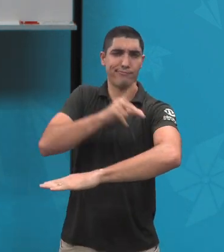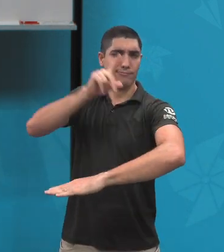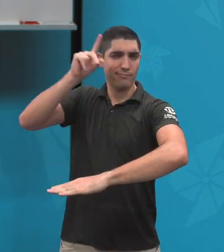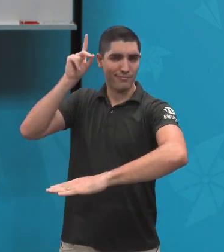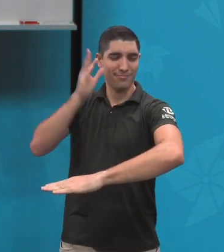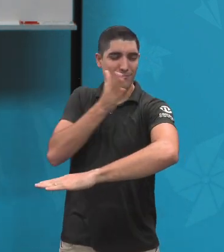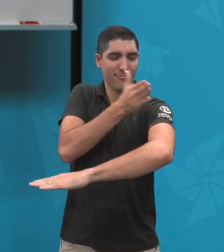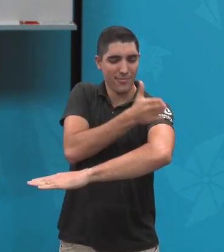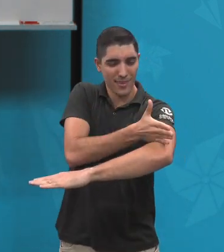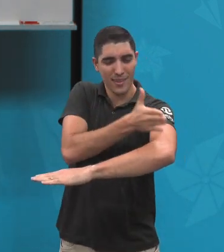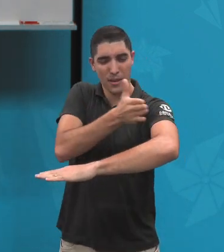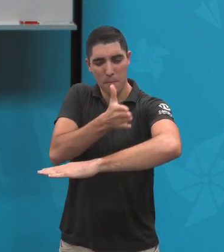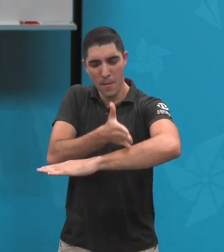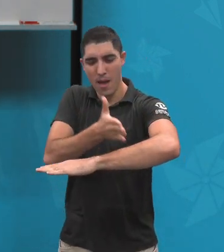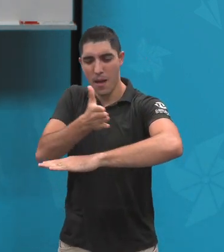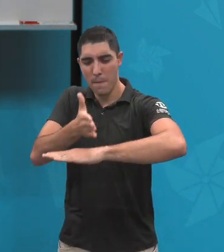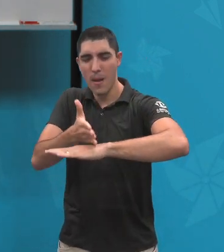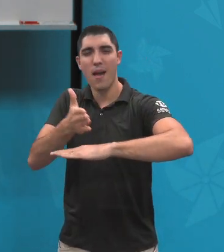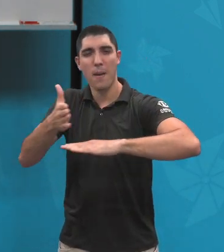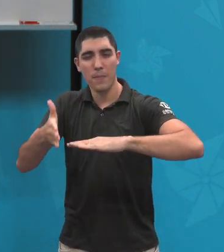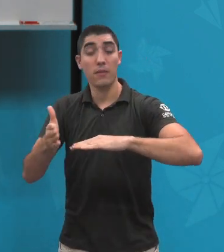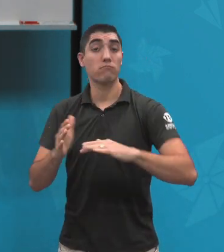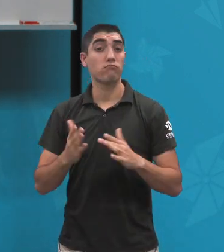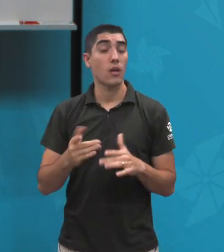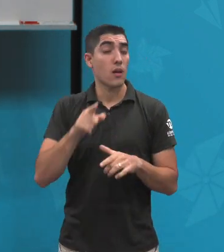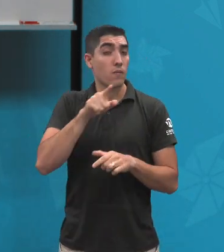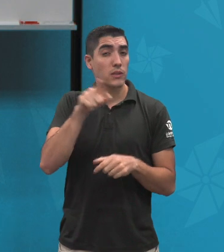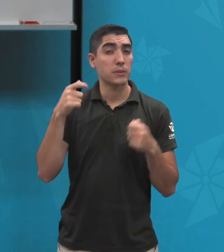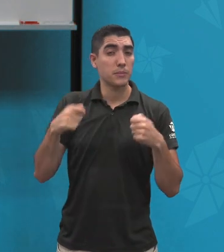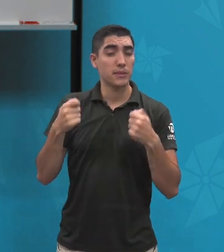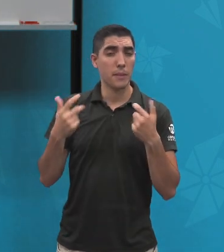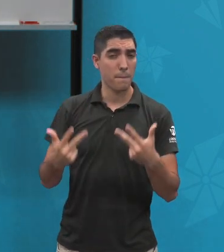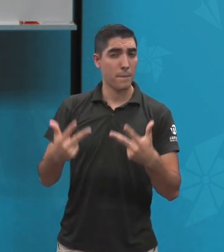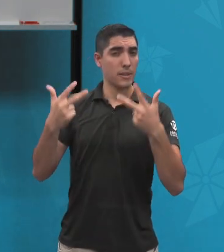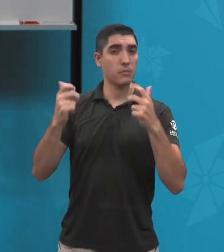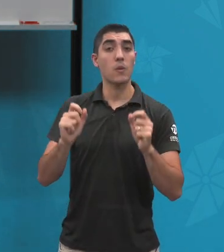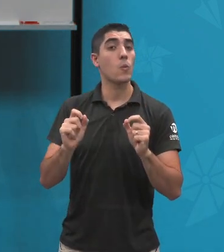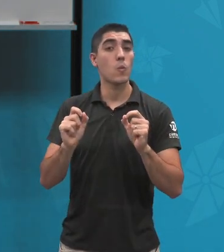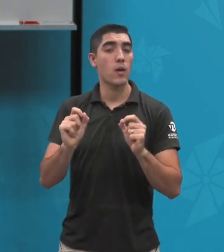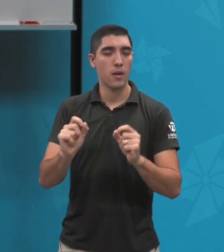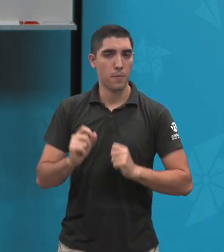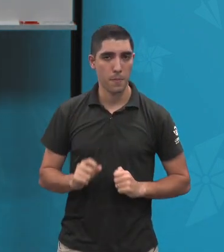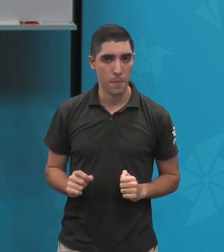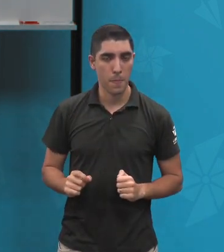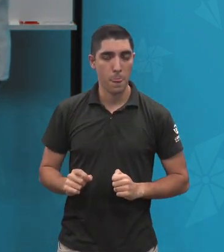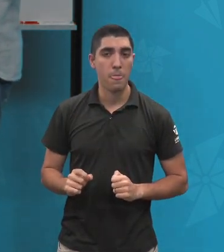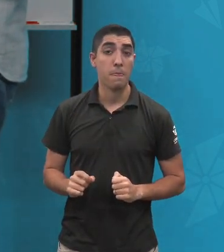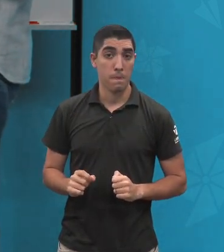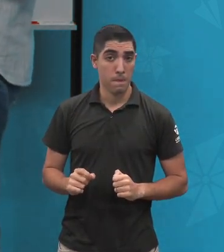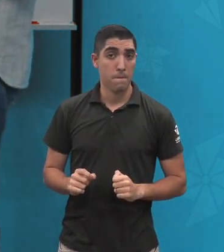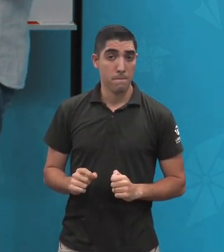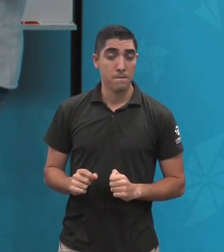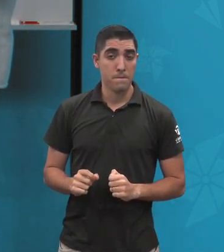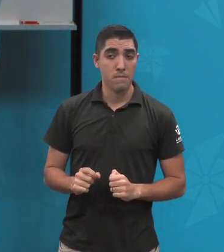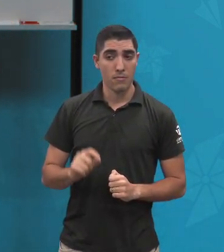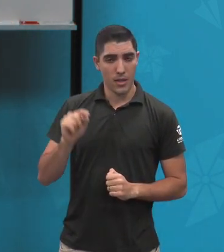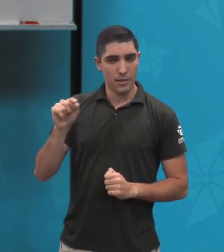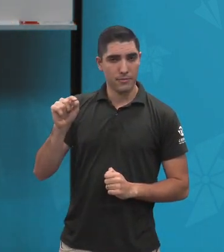muito importante que vocês percebam que de alguma forma a gente